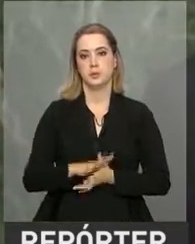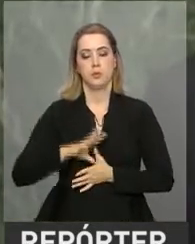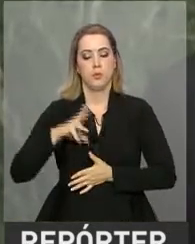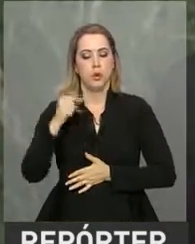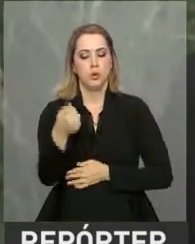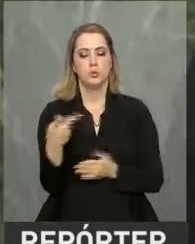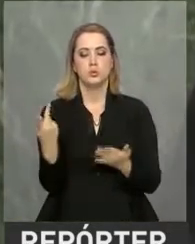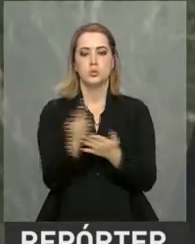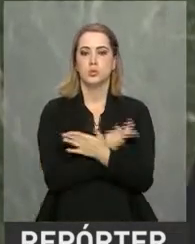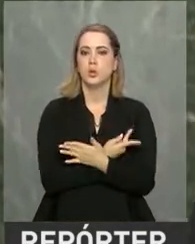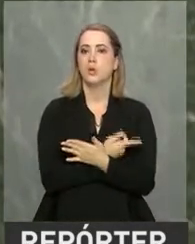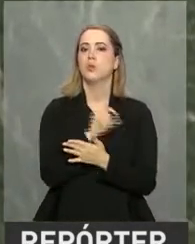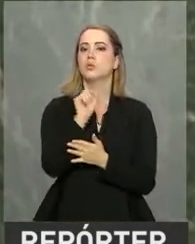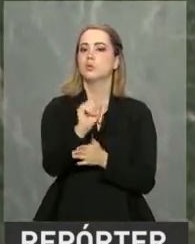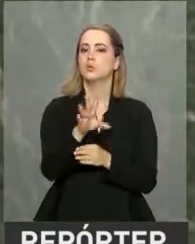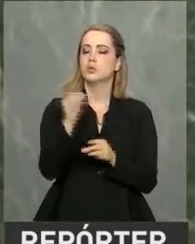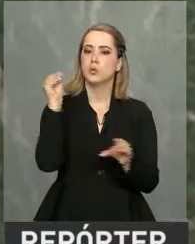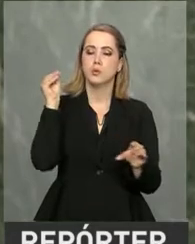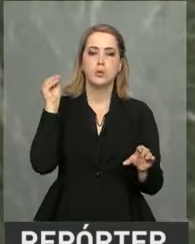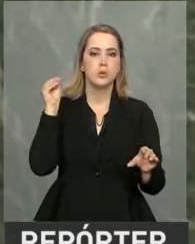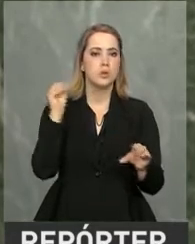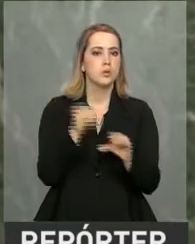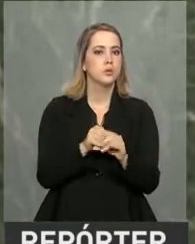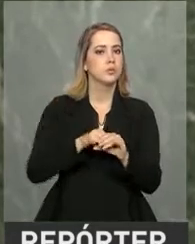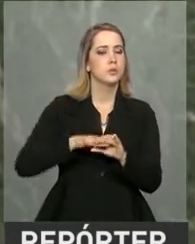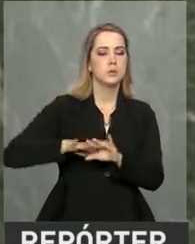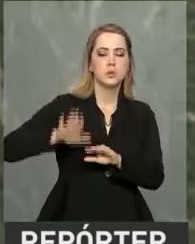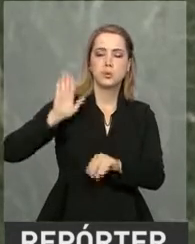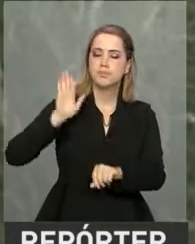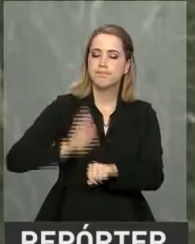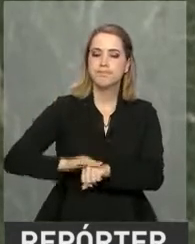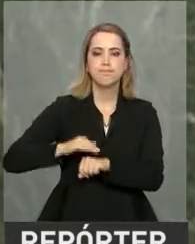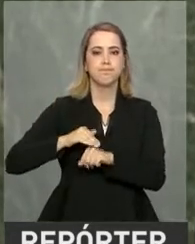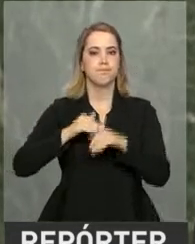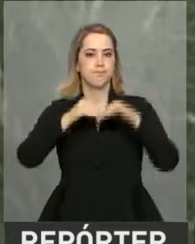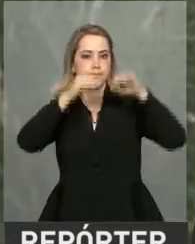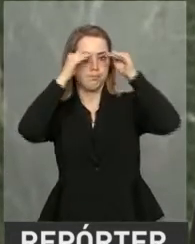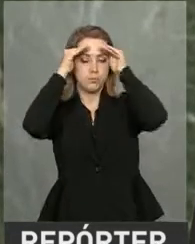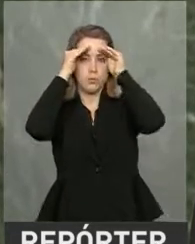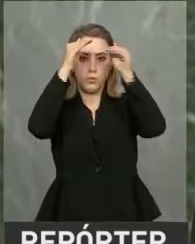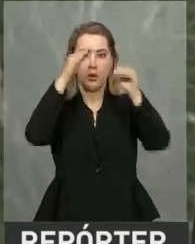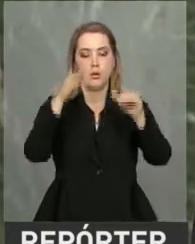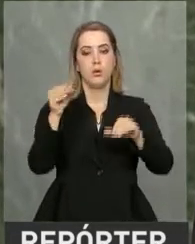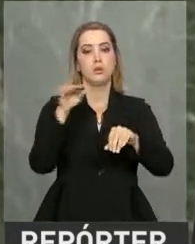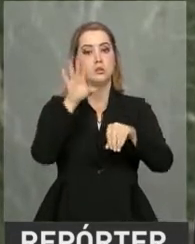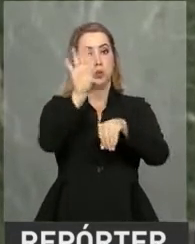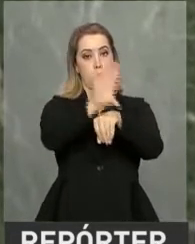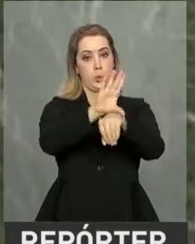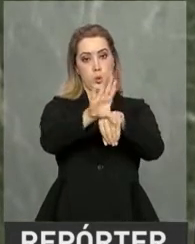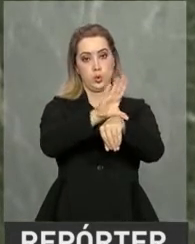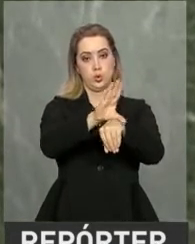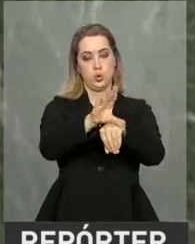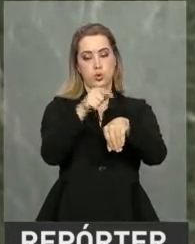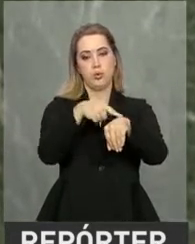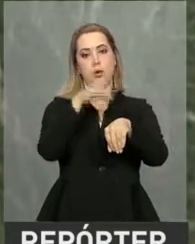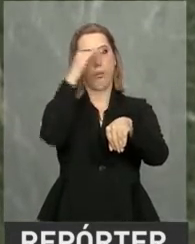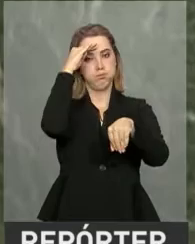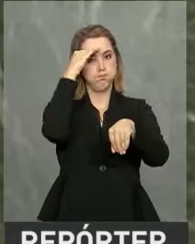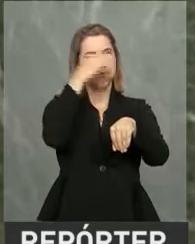devo ressaltar, dentro do mais absoluto respeito constitucional.